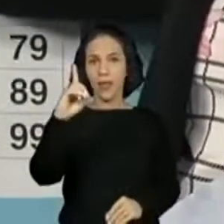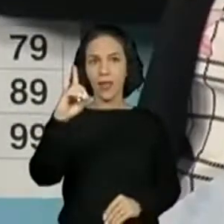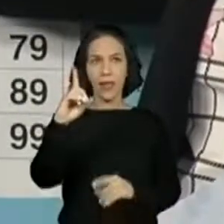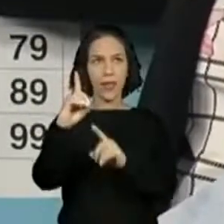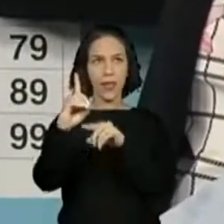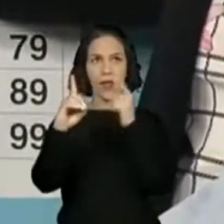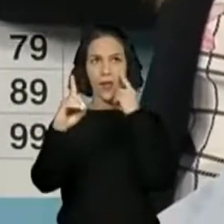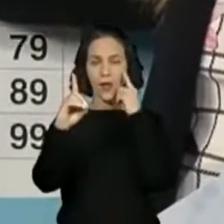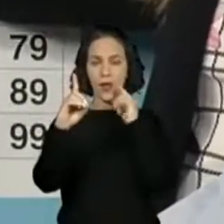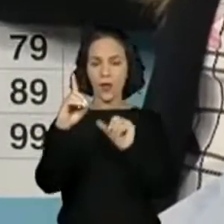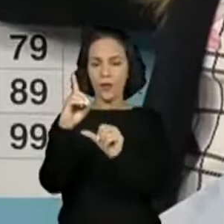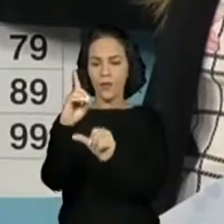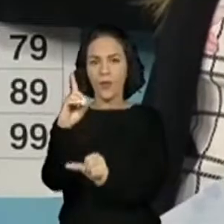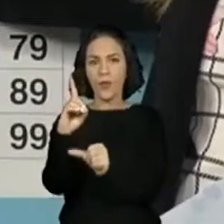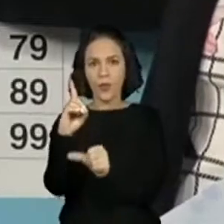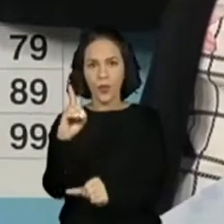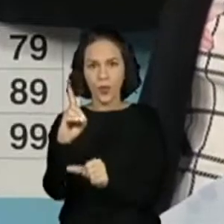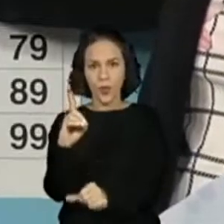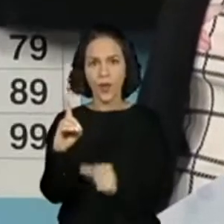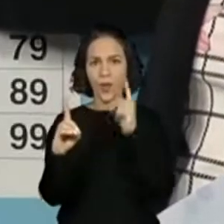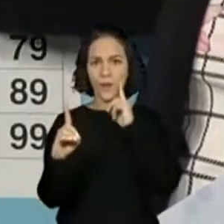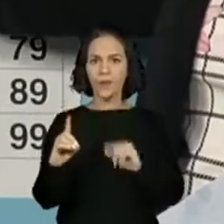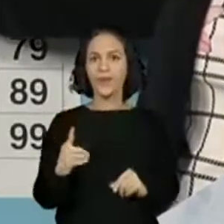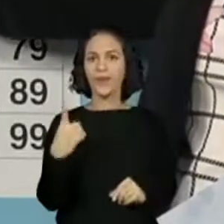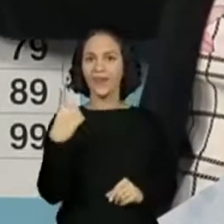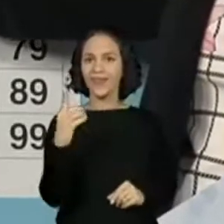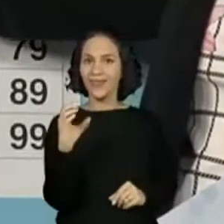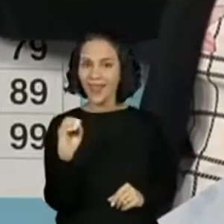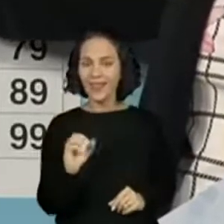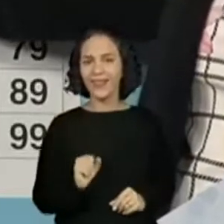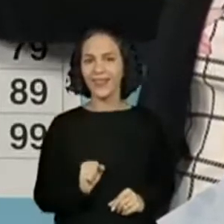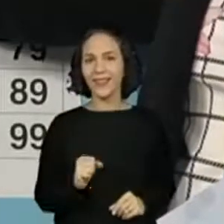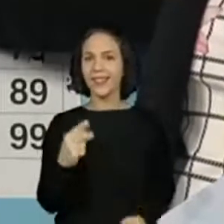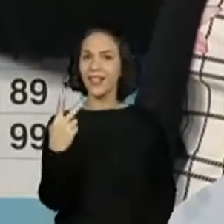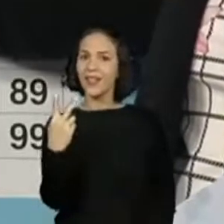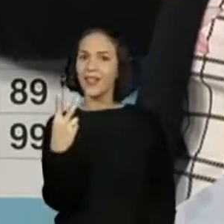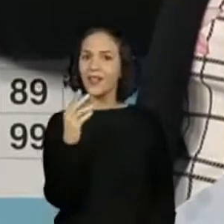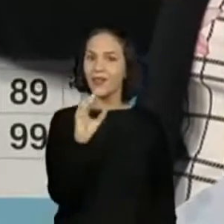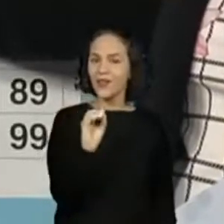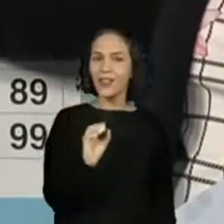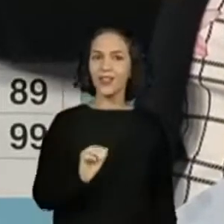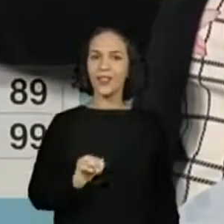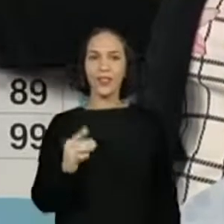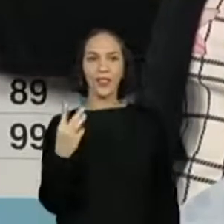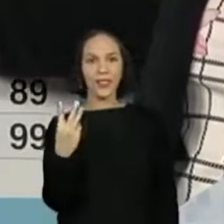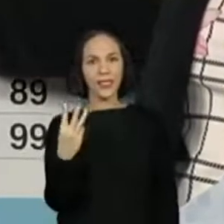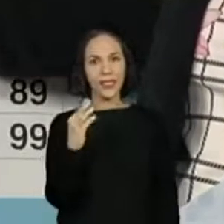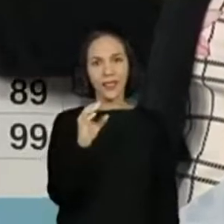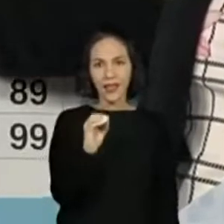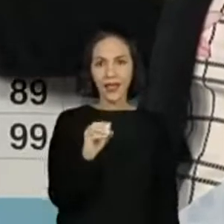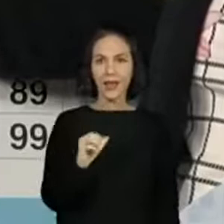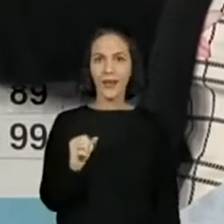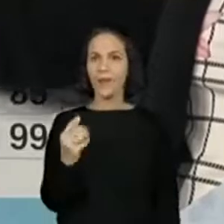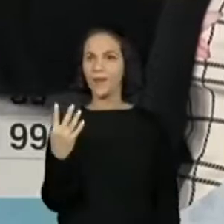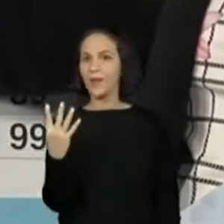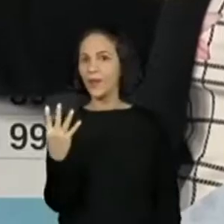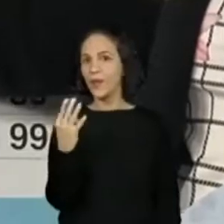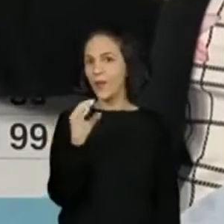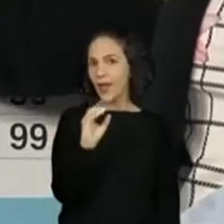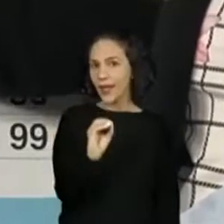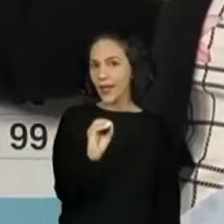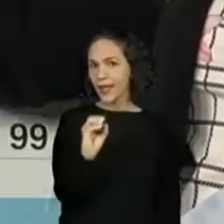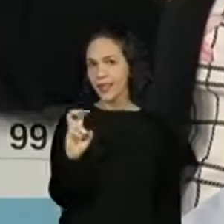nós temos aqui o 10, depois nós temos o 20, o 30... o 40,